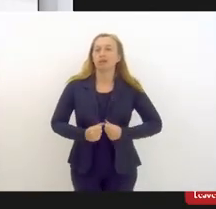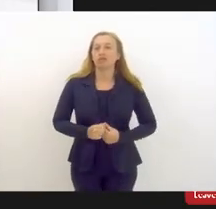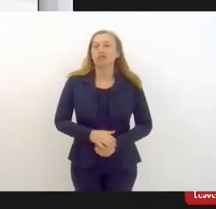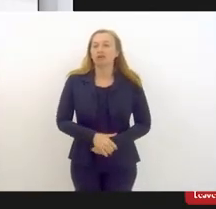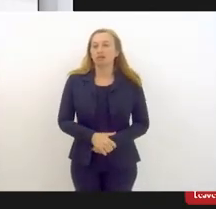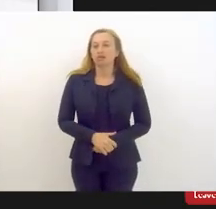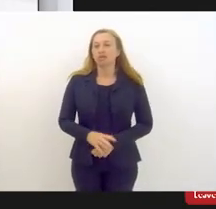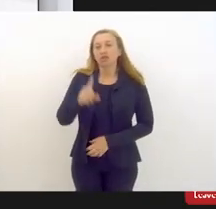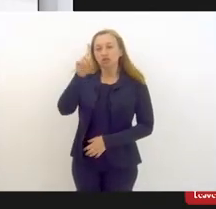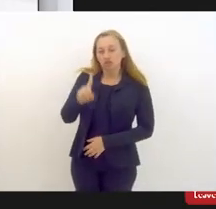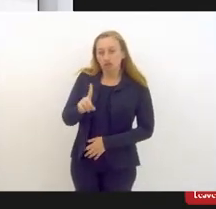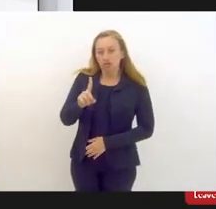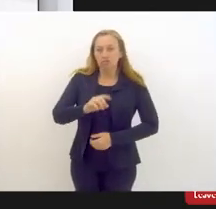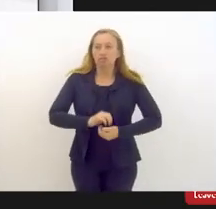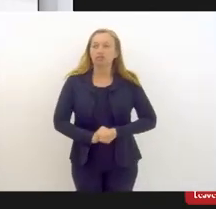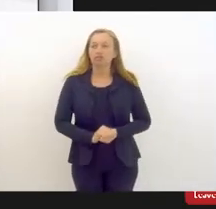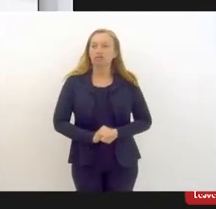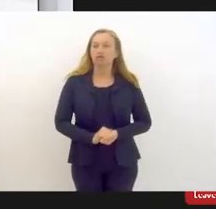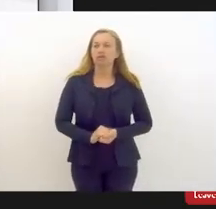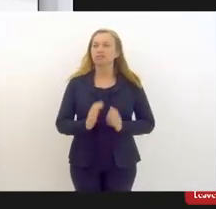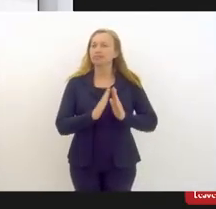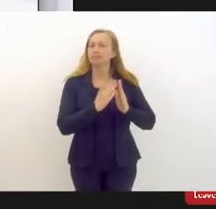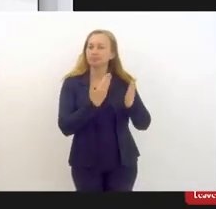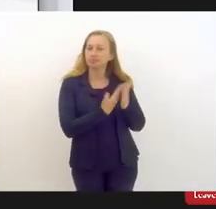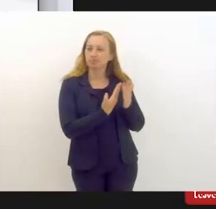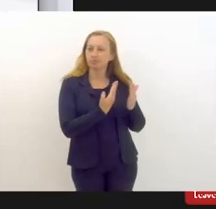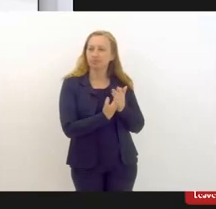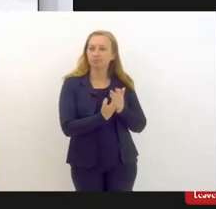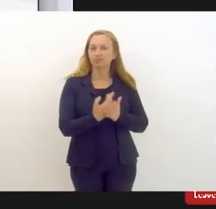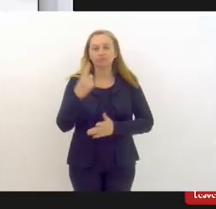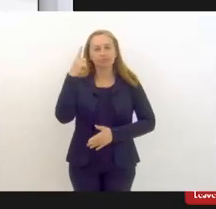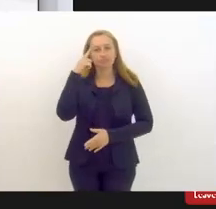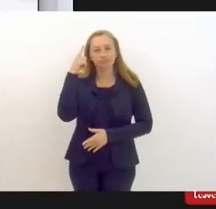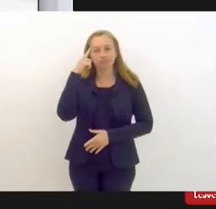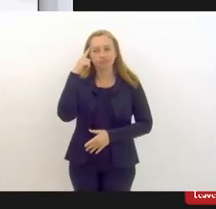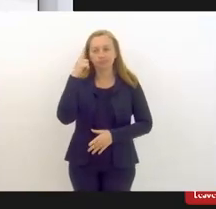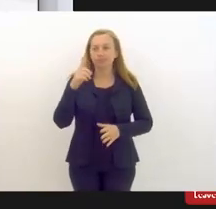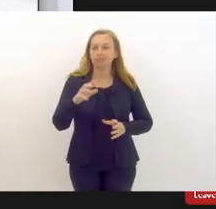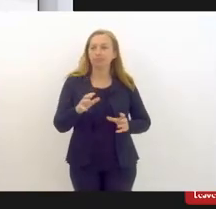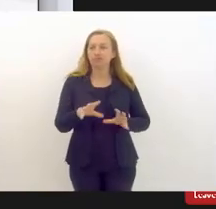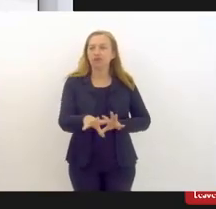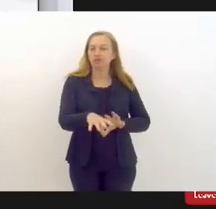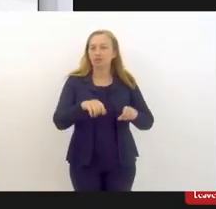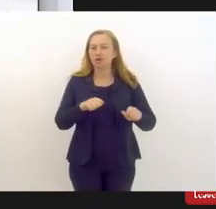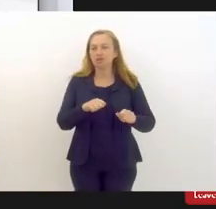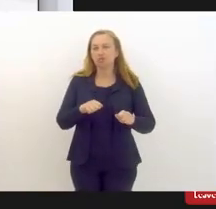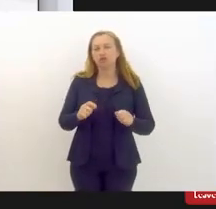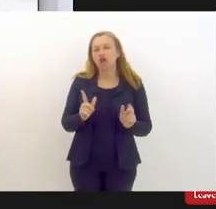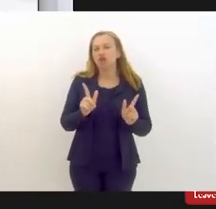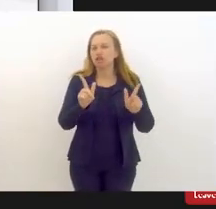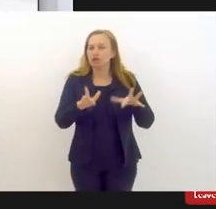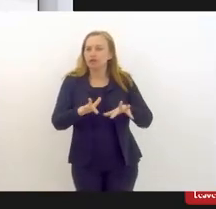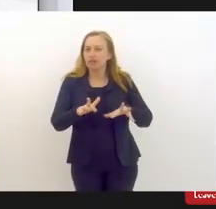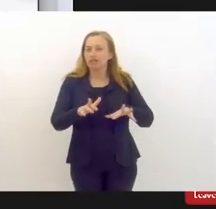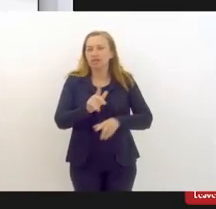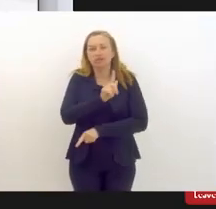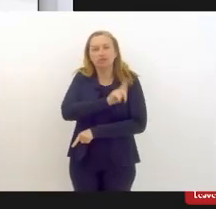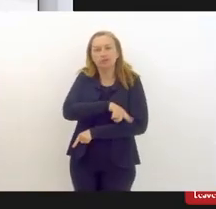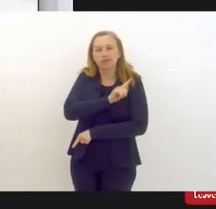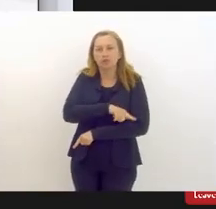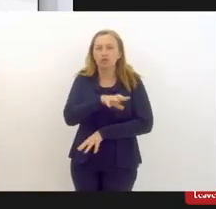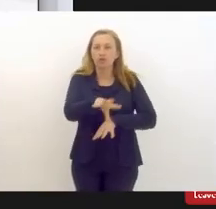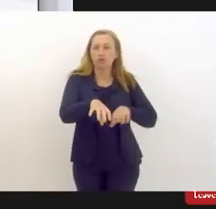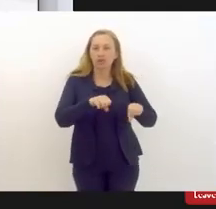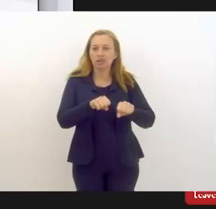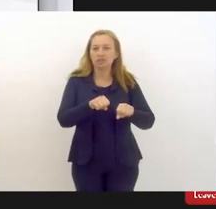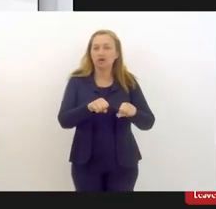para diretores escolares, pensando num formato diferenciado para gestão, formações específicas,